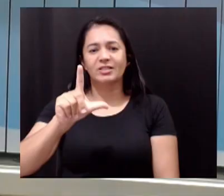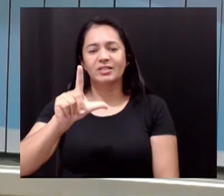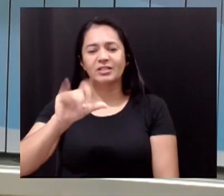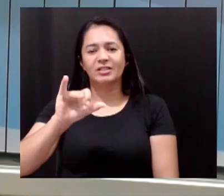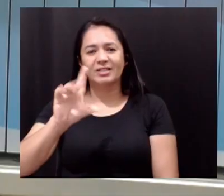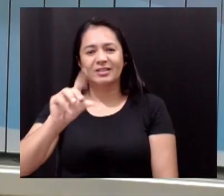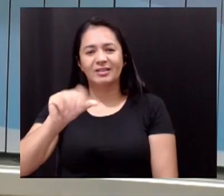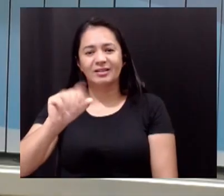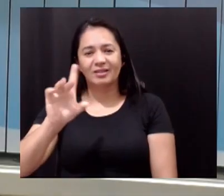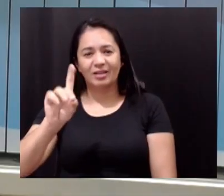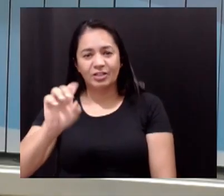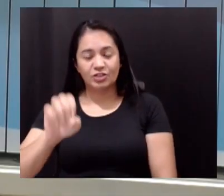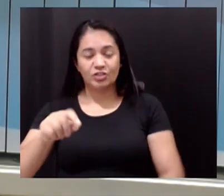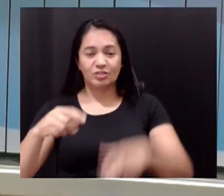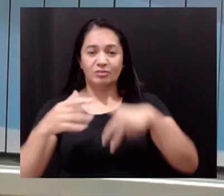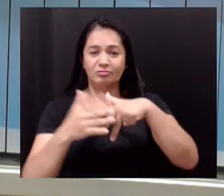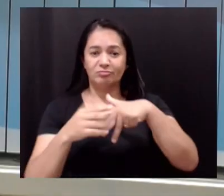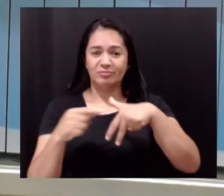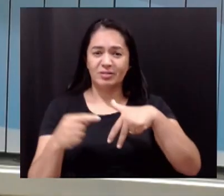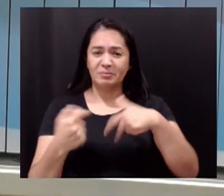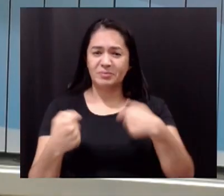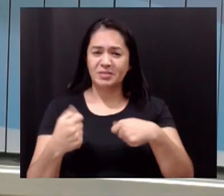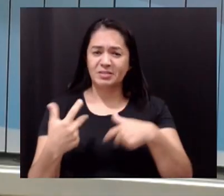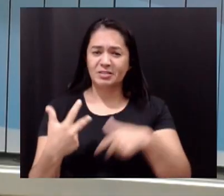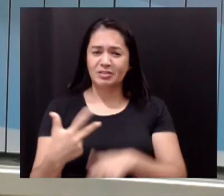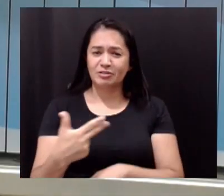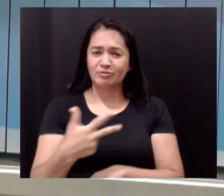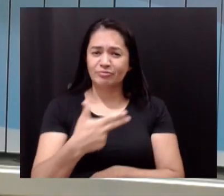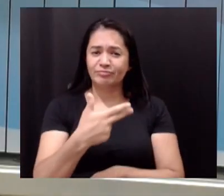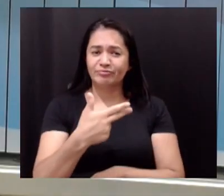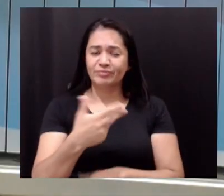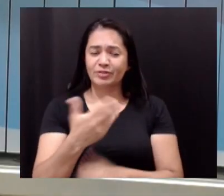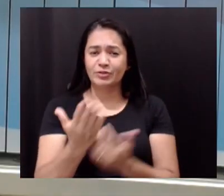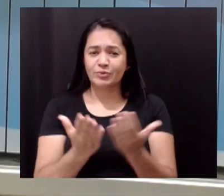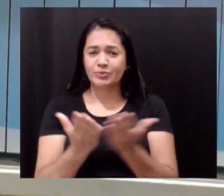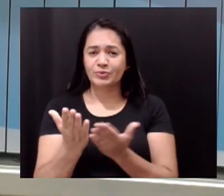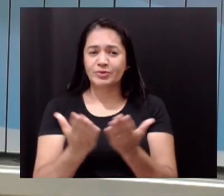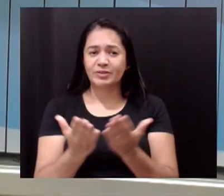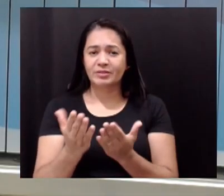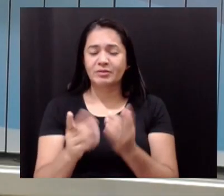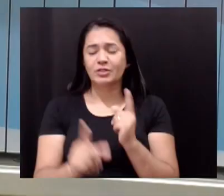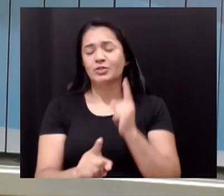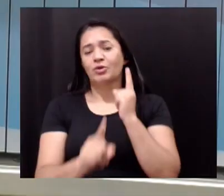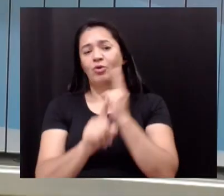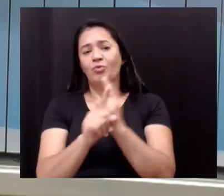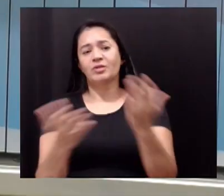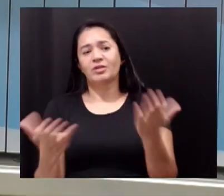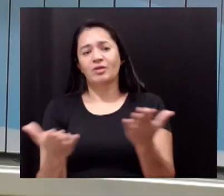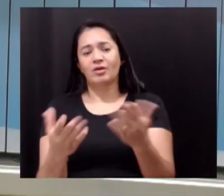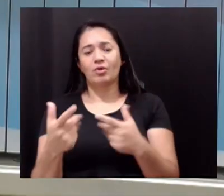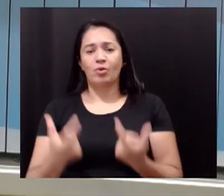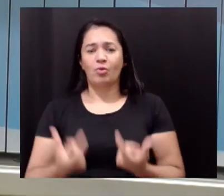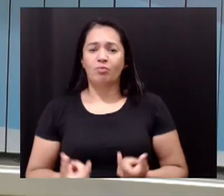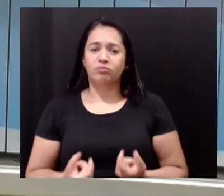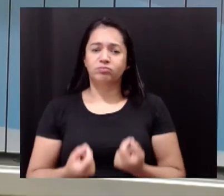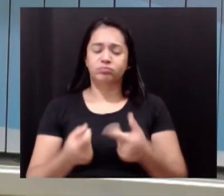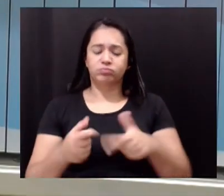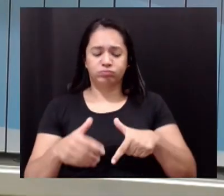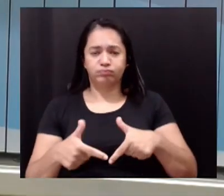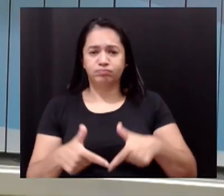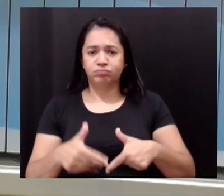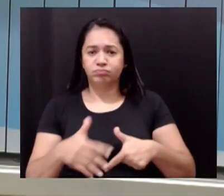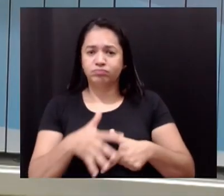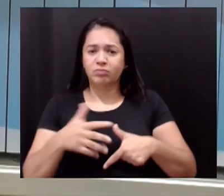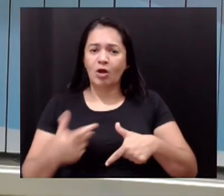uma cirurgia, precisam entrar em tratamento, descobriram aí que estão com câncer de colo, né, do útero. Como que fica